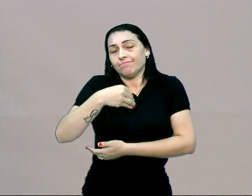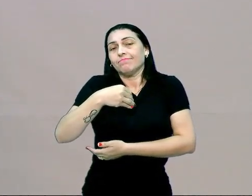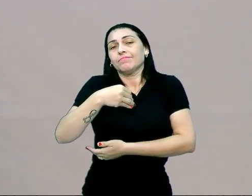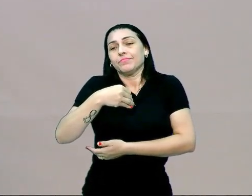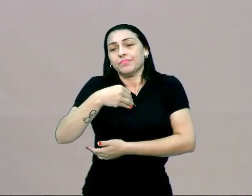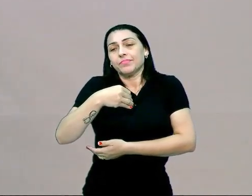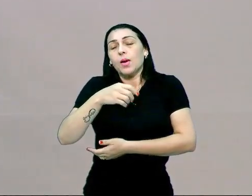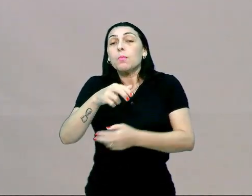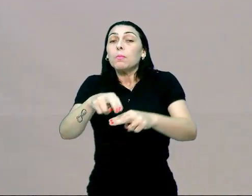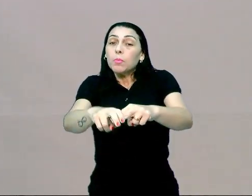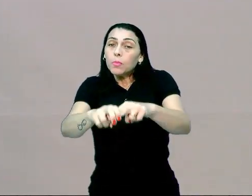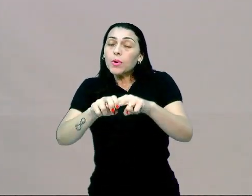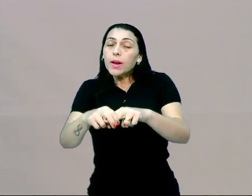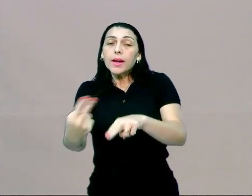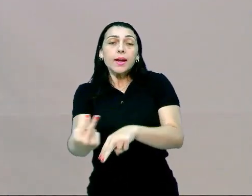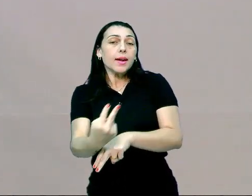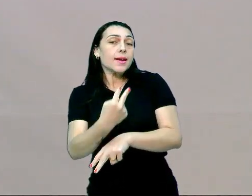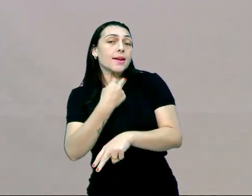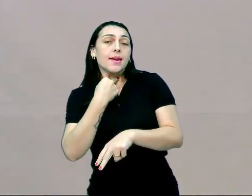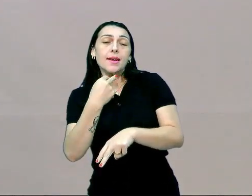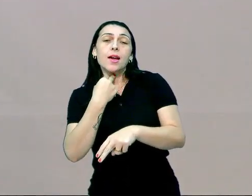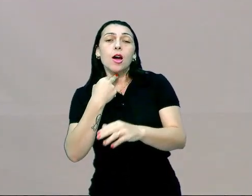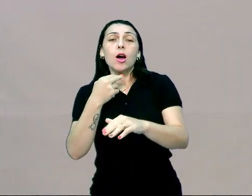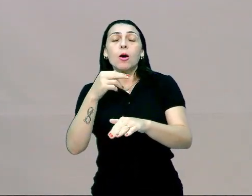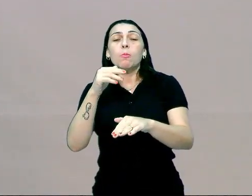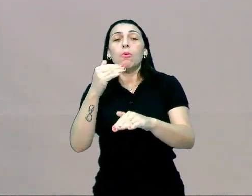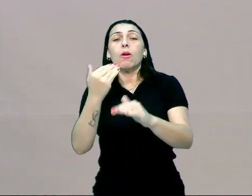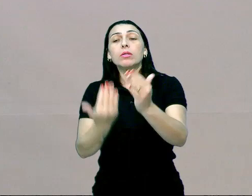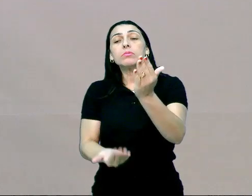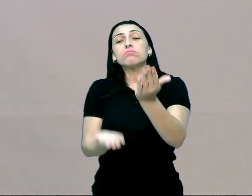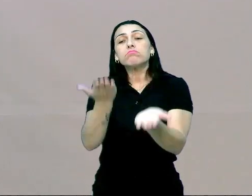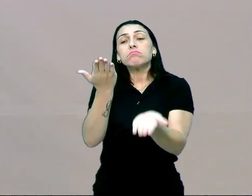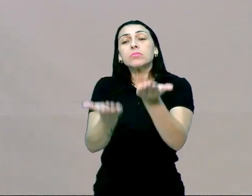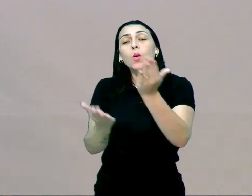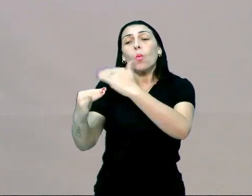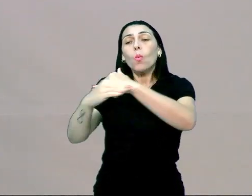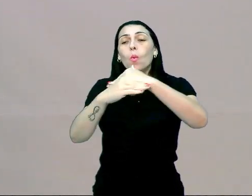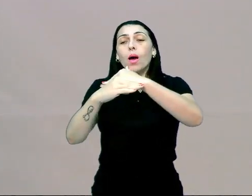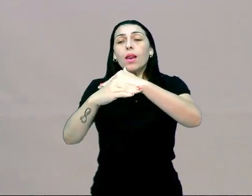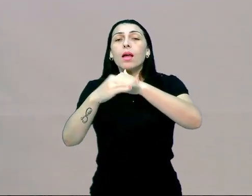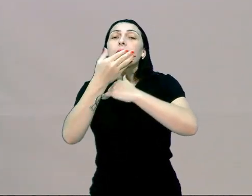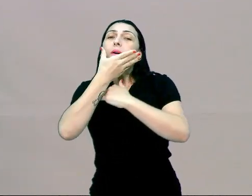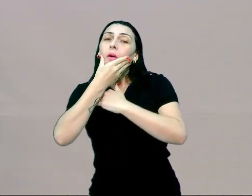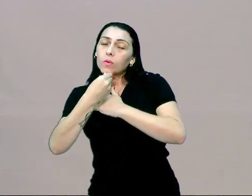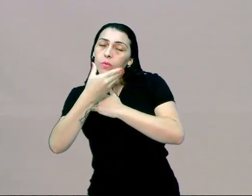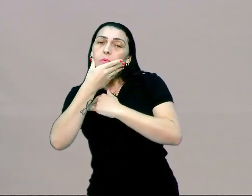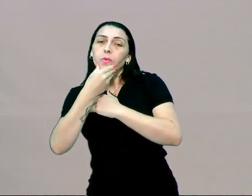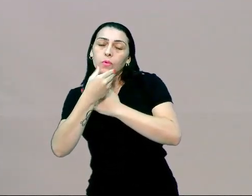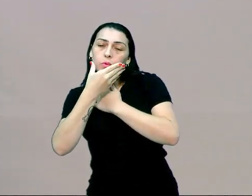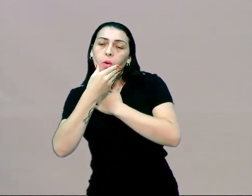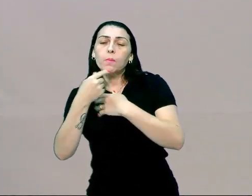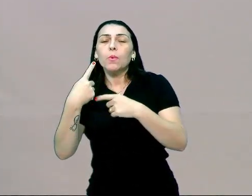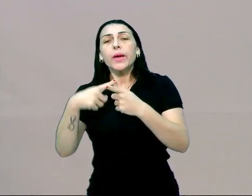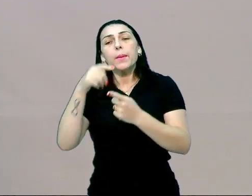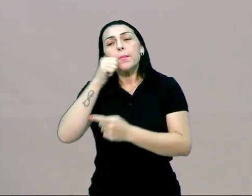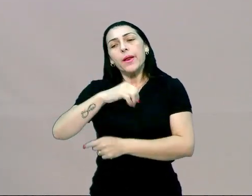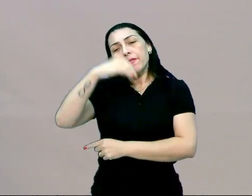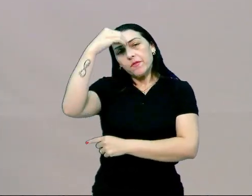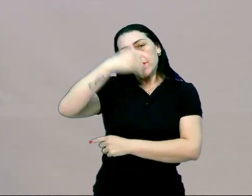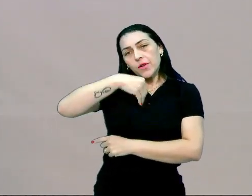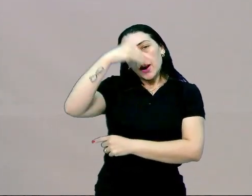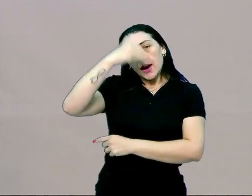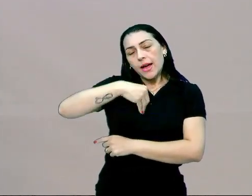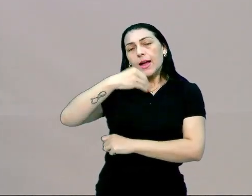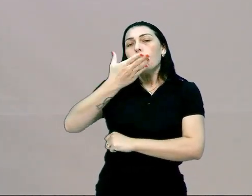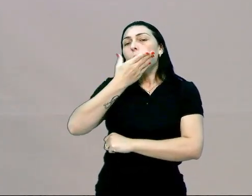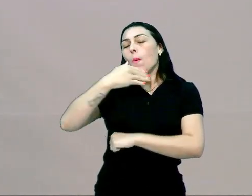né? Então, por isso que ela não pode se equiparar ao homem, não pode se igualar, é a melhor palavra, justamente ao